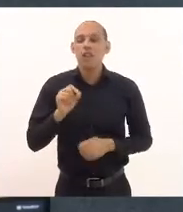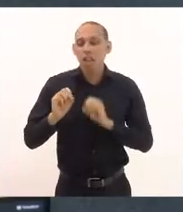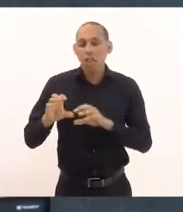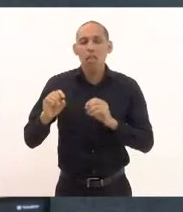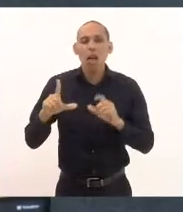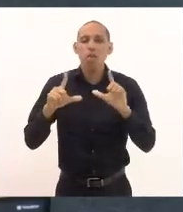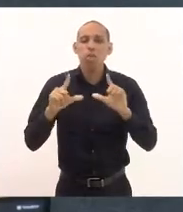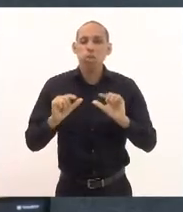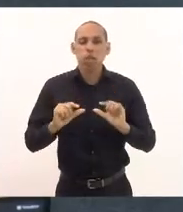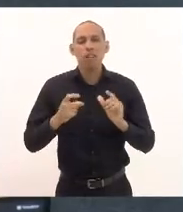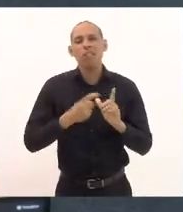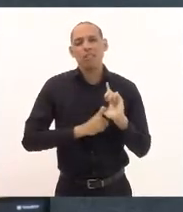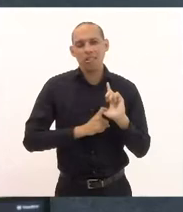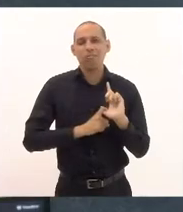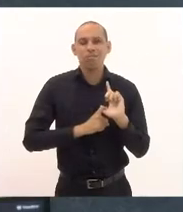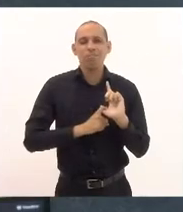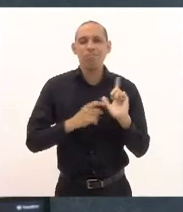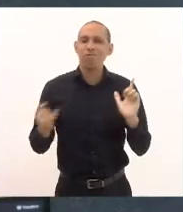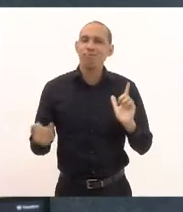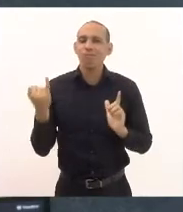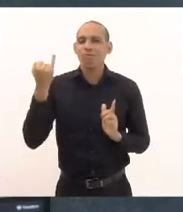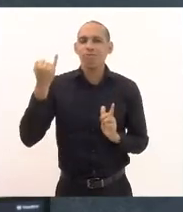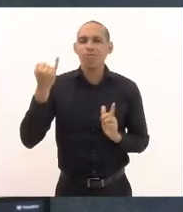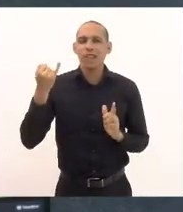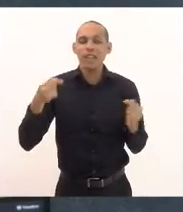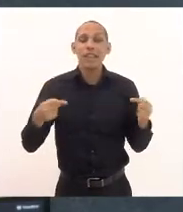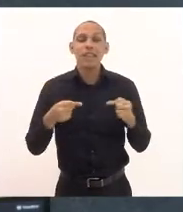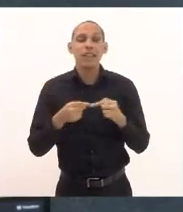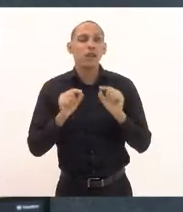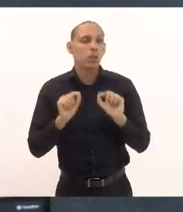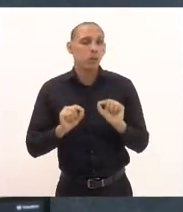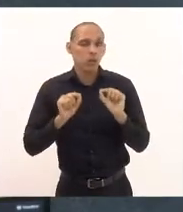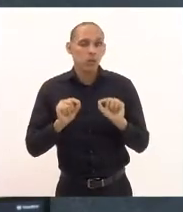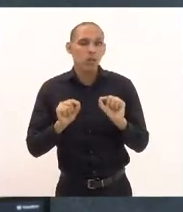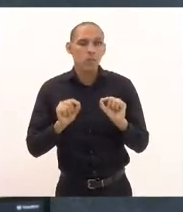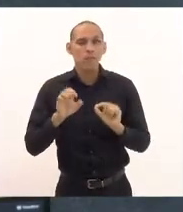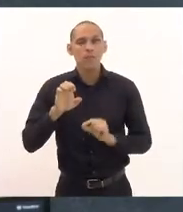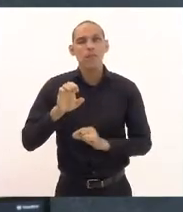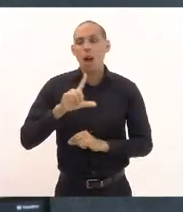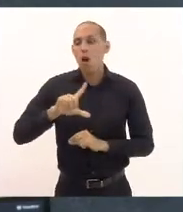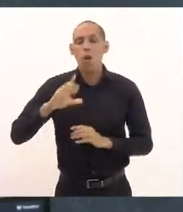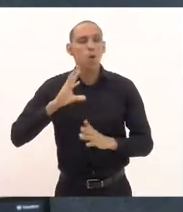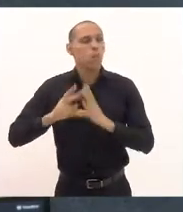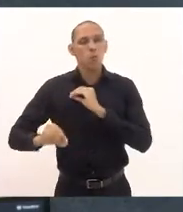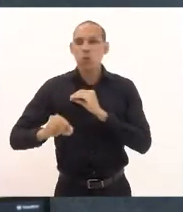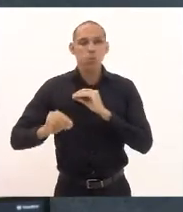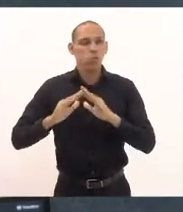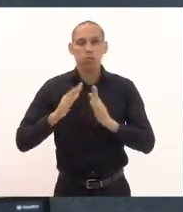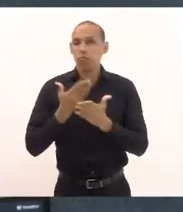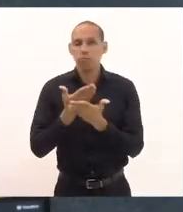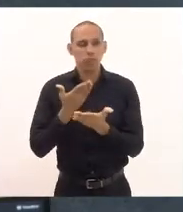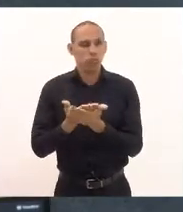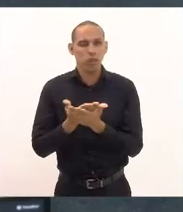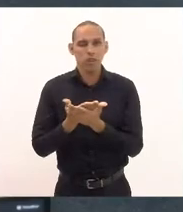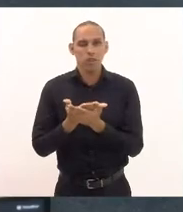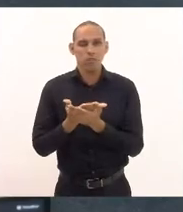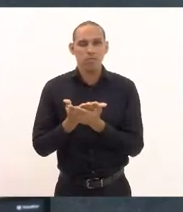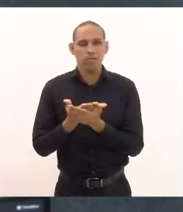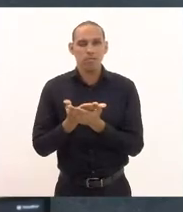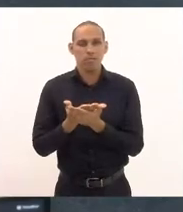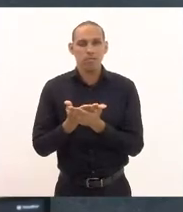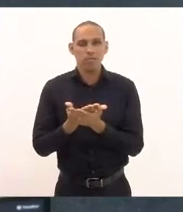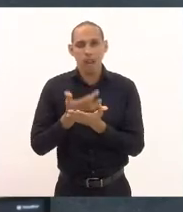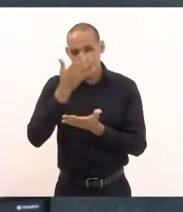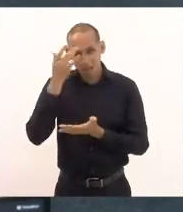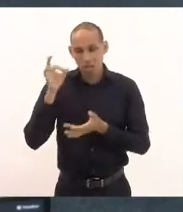educacional importante no que tange a evasão escolar, no que tange o que foi os reflexos e o que